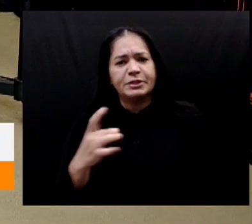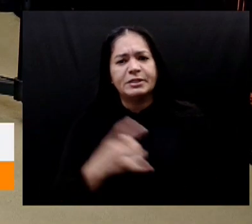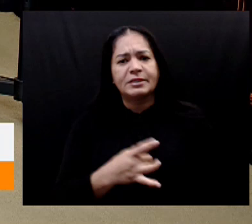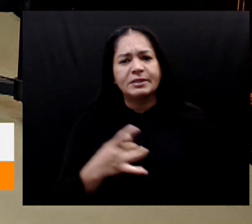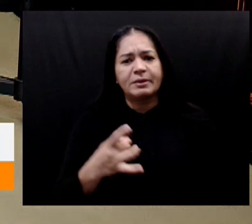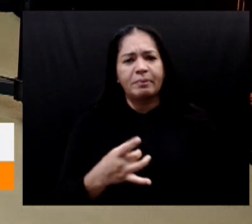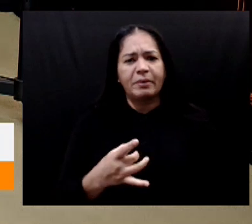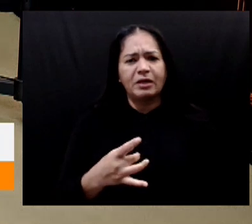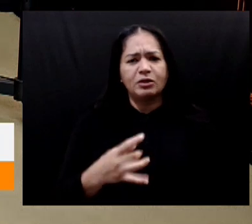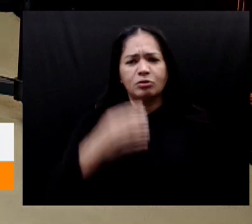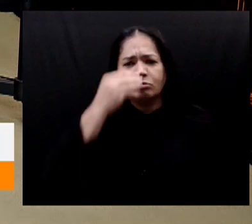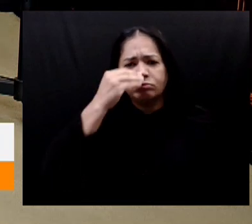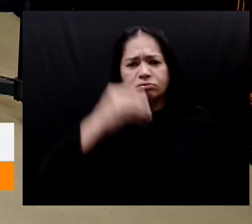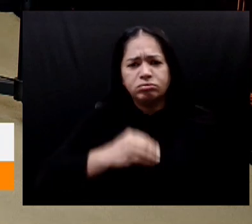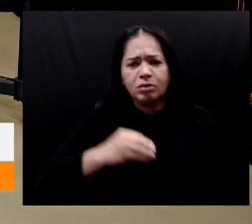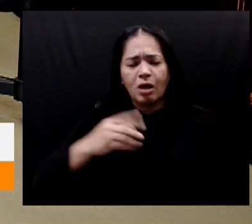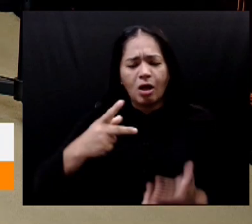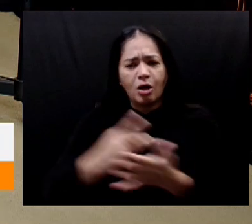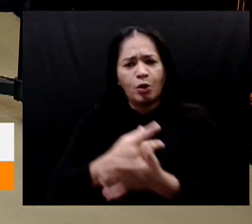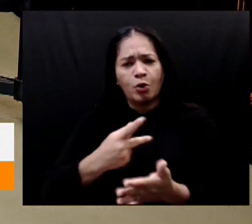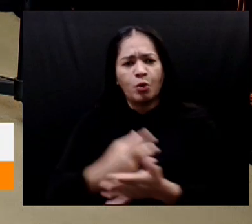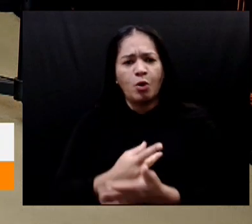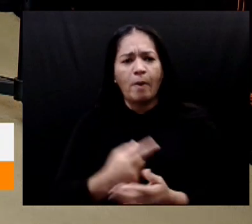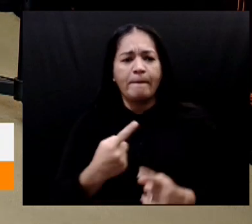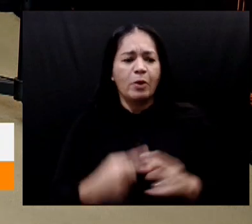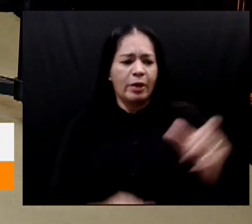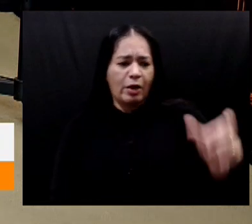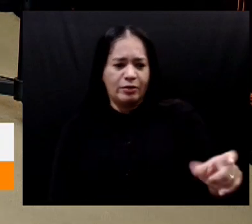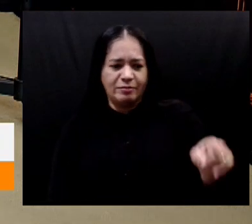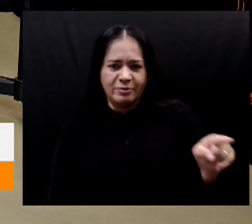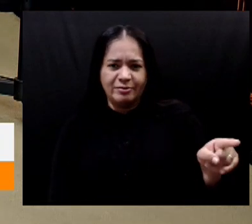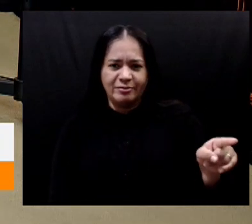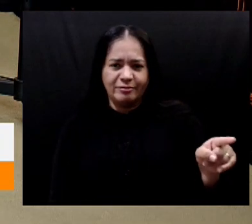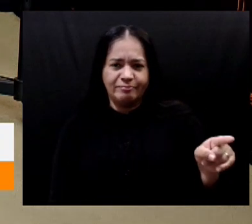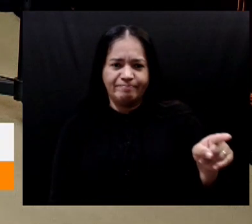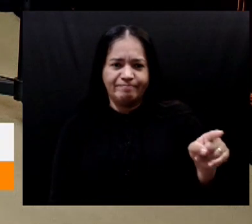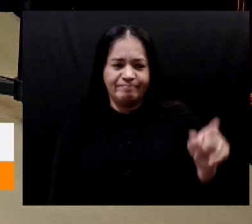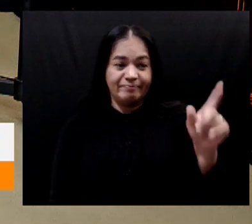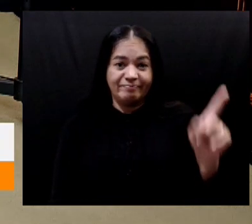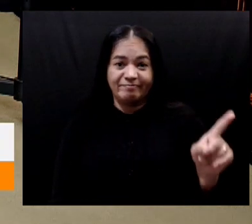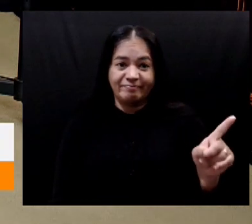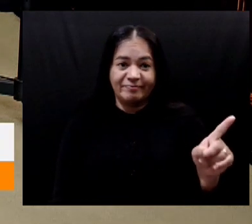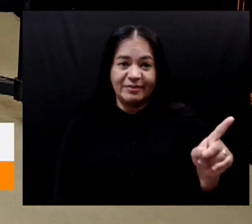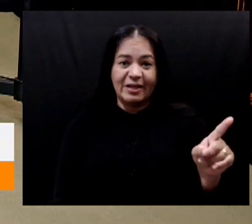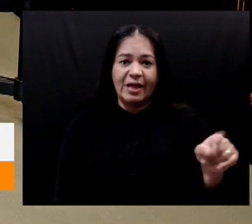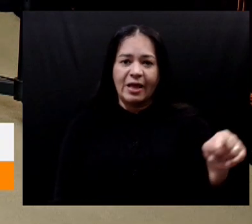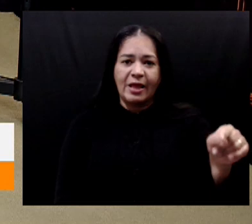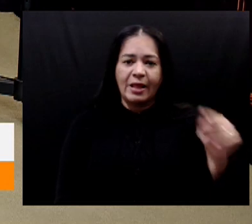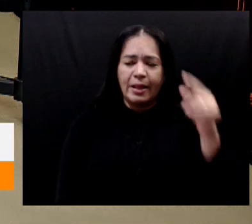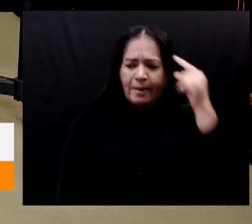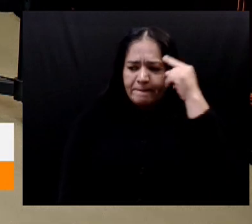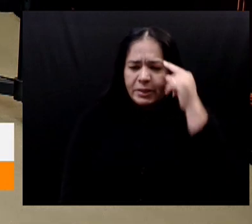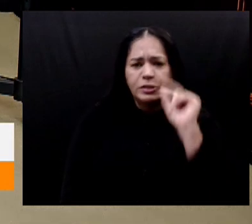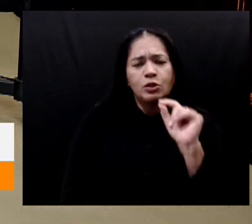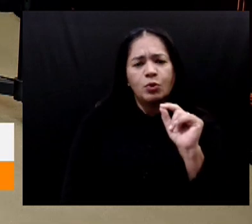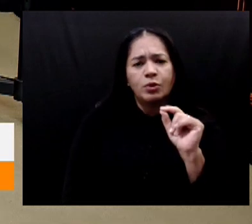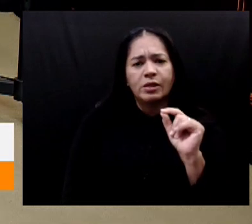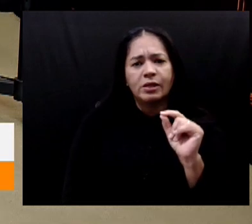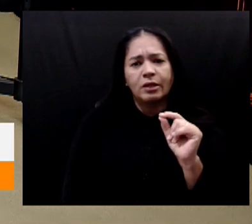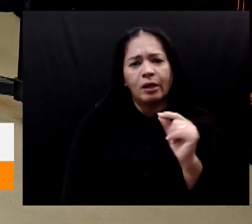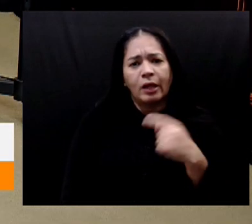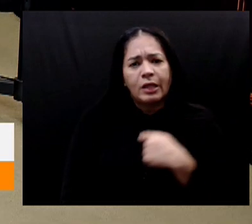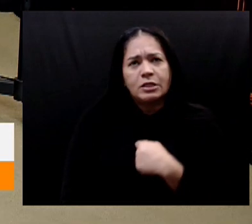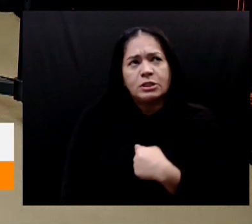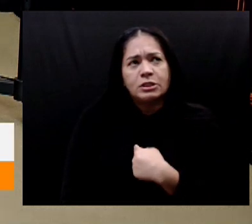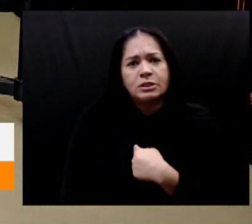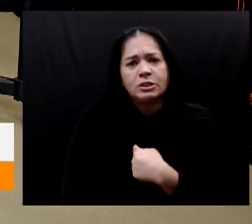fracasso que a outra pessoa, o medo do que a outra pessoa vai pensar de mim, né? Onde que está essa